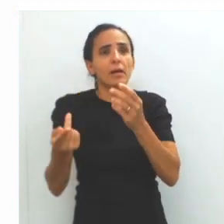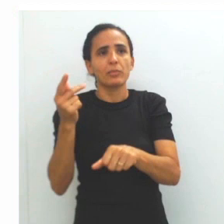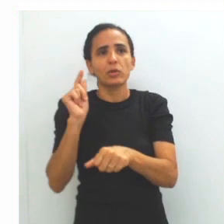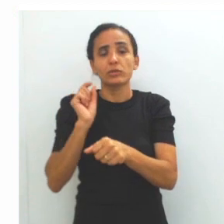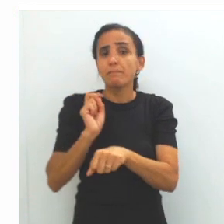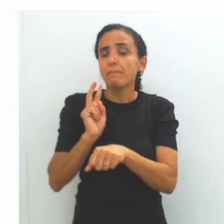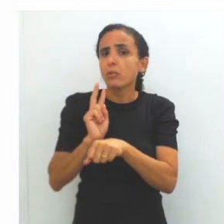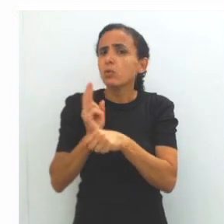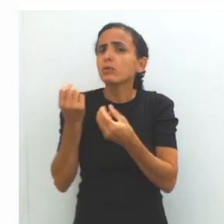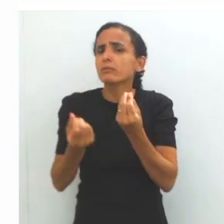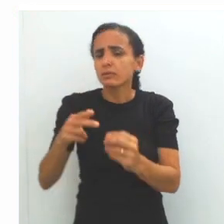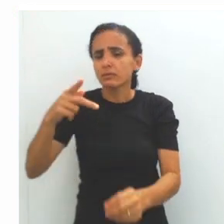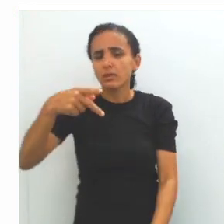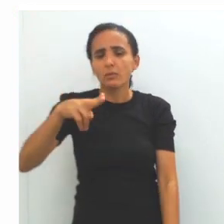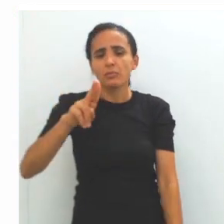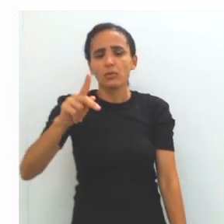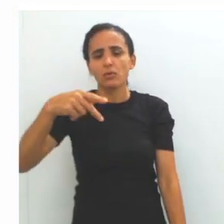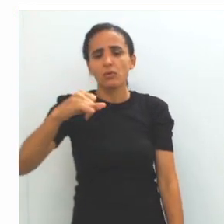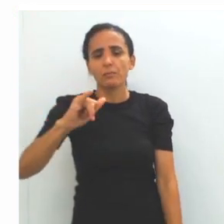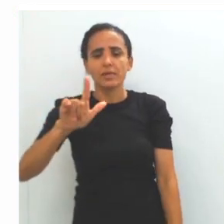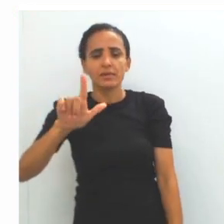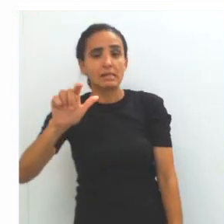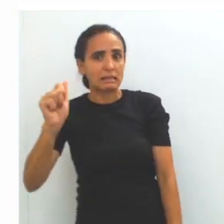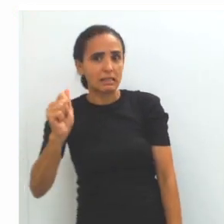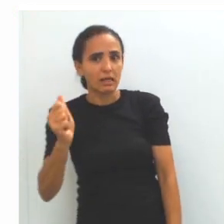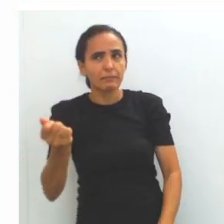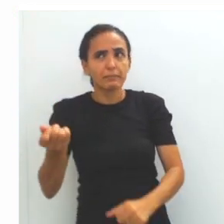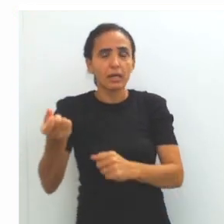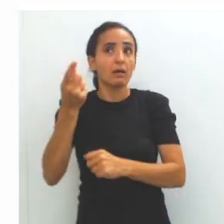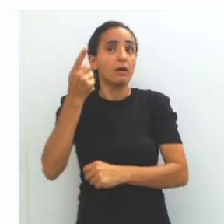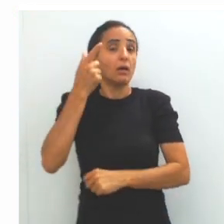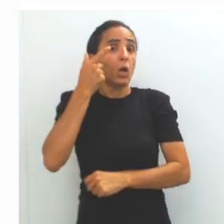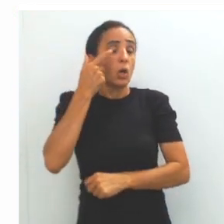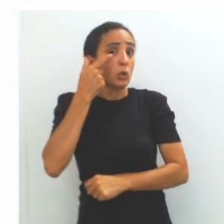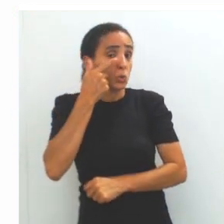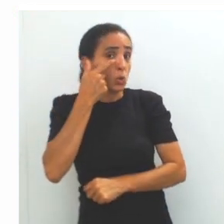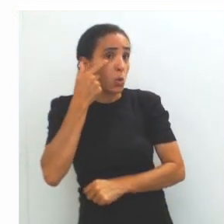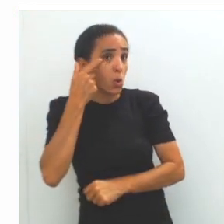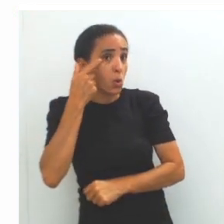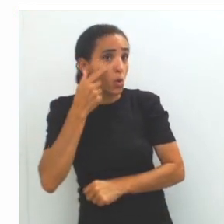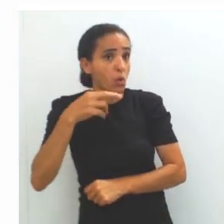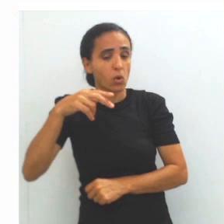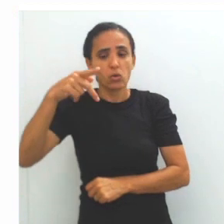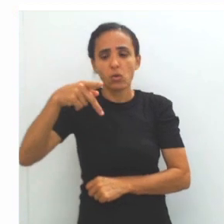pupila. Vocês estão vendo aí no meiozinho, meio, centro,